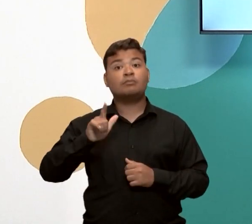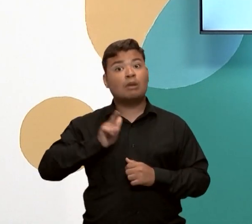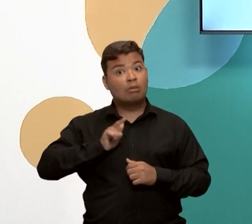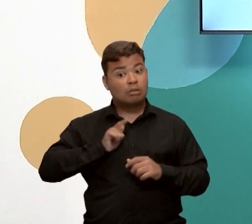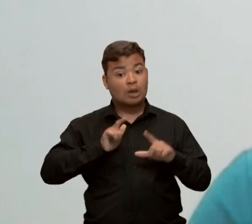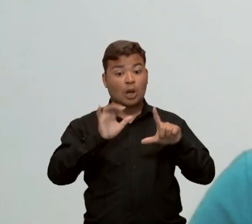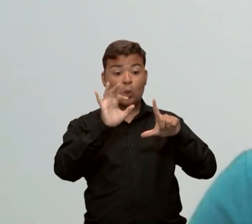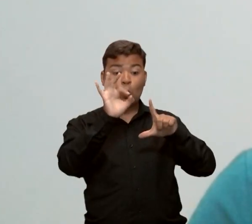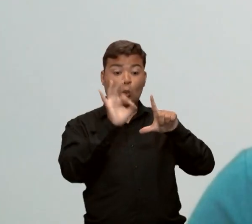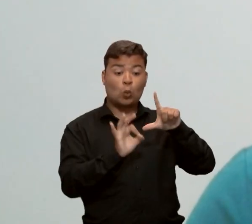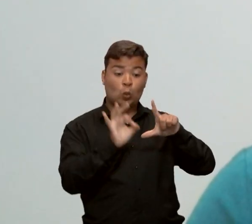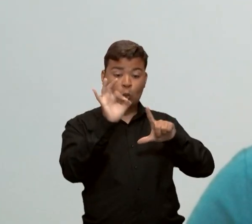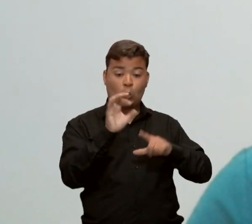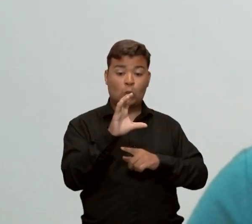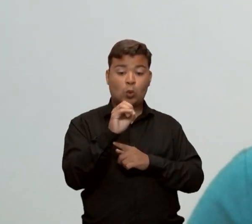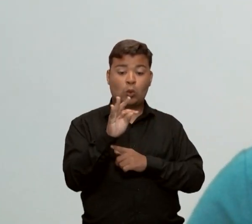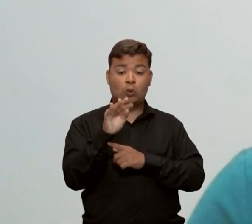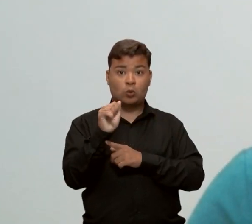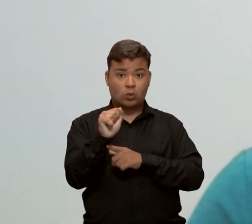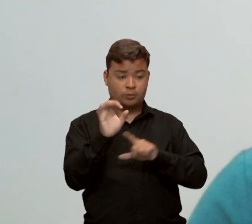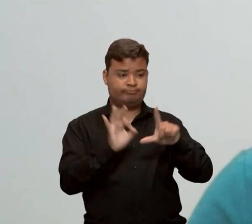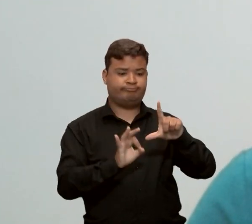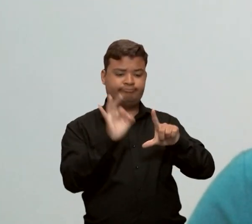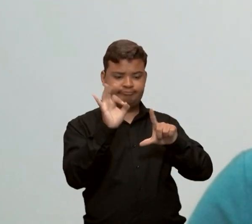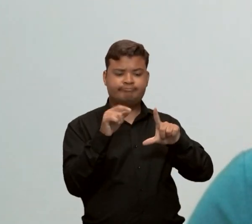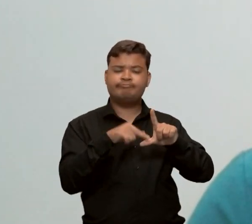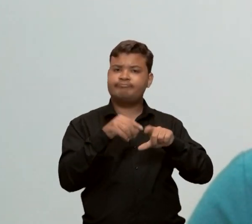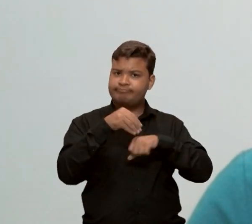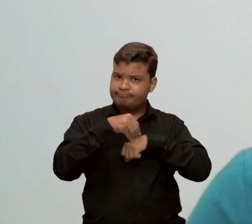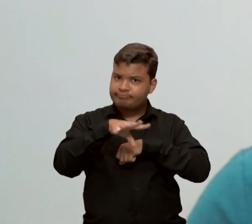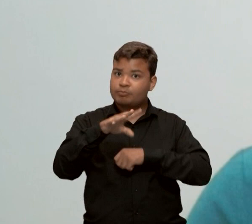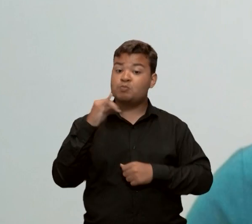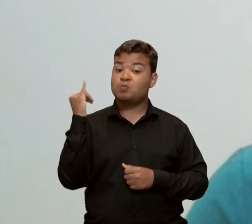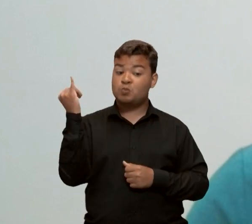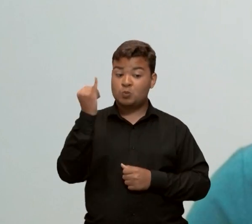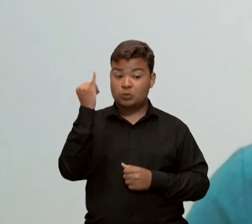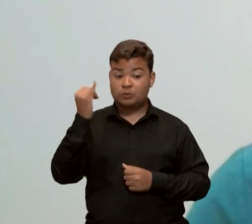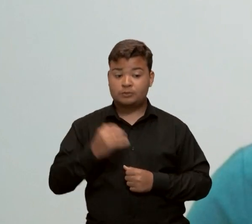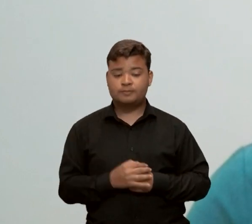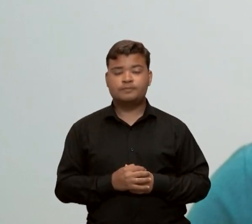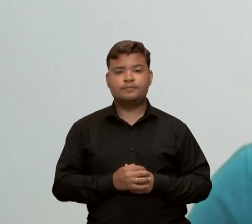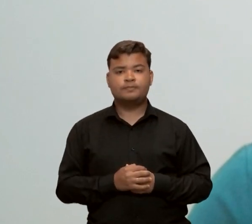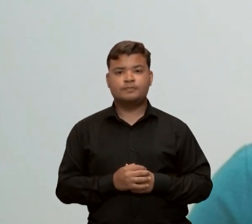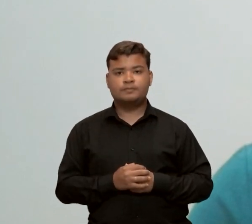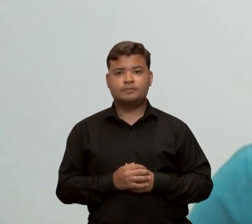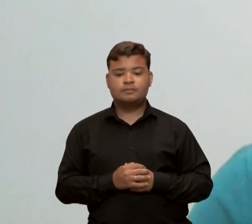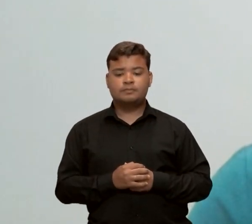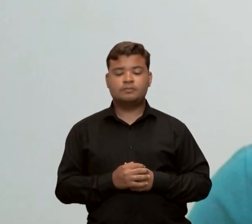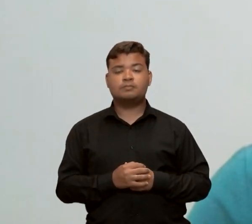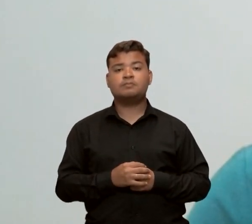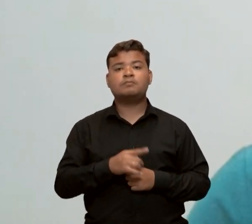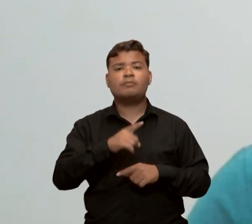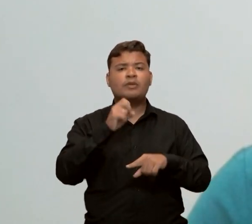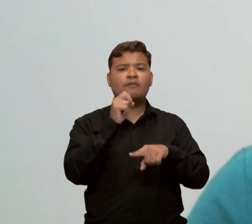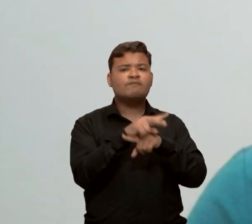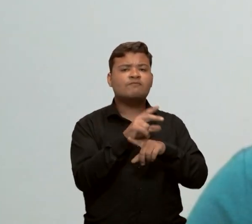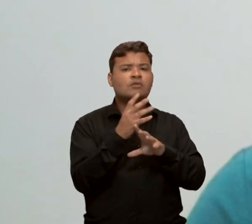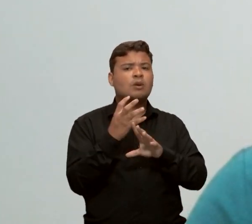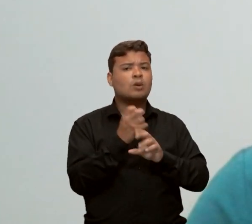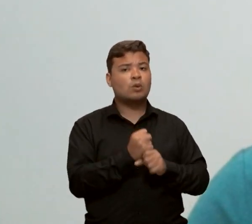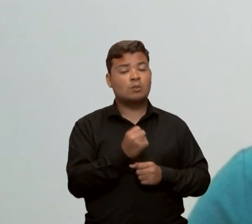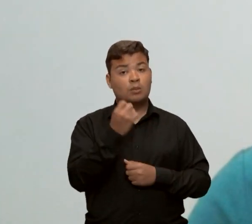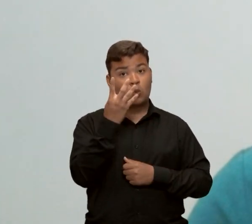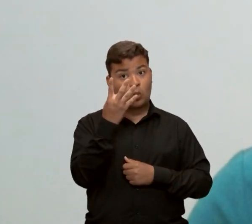cotas, isso é sempre importante da gente relembrar. Temos 40 vagas, entrada